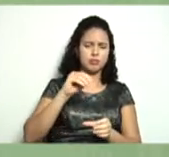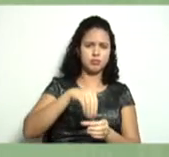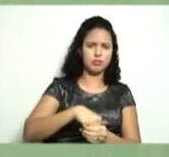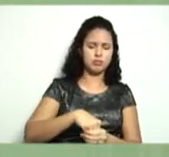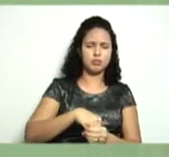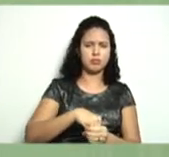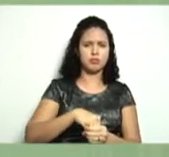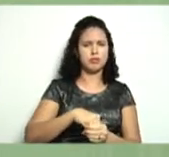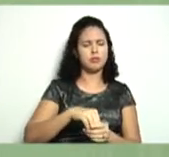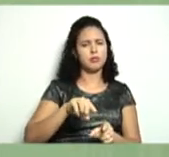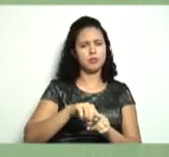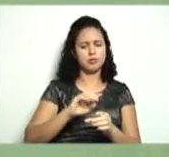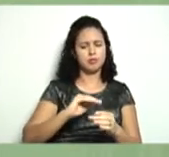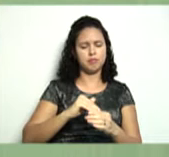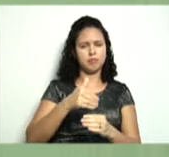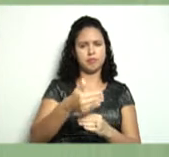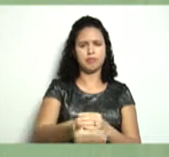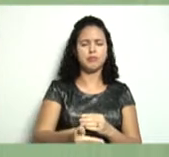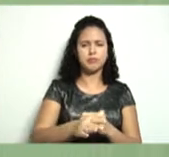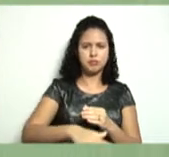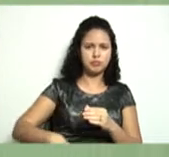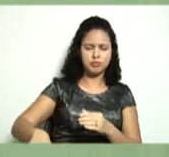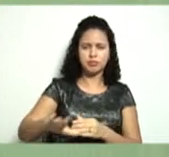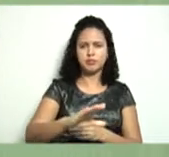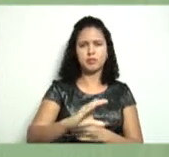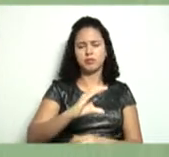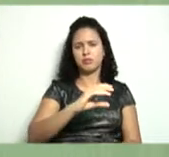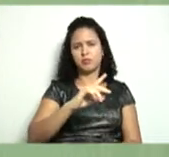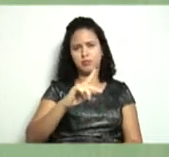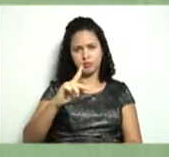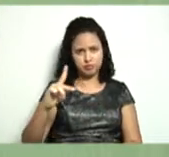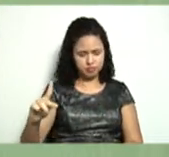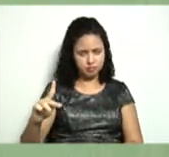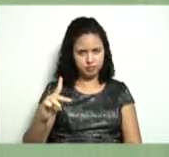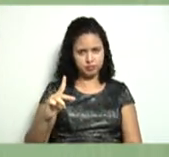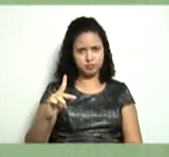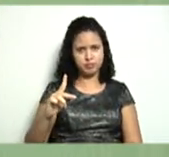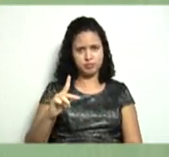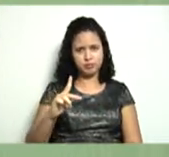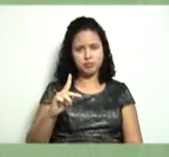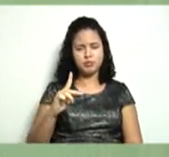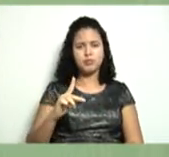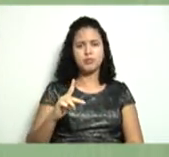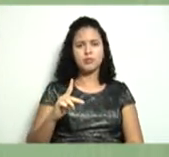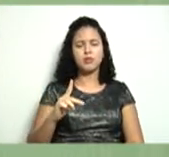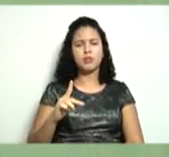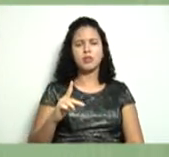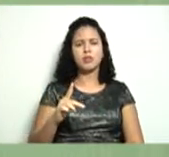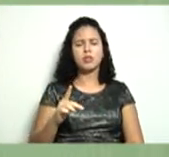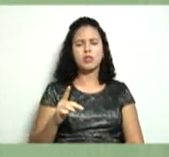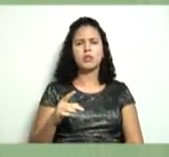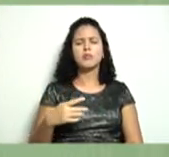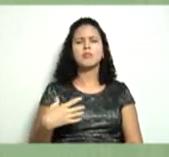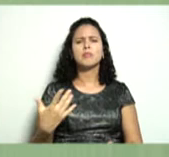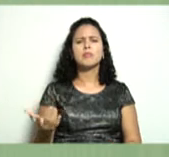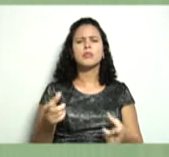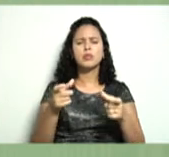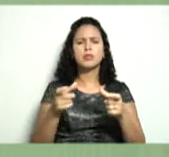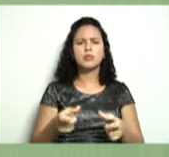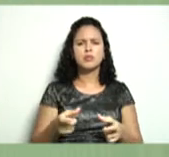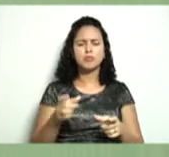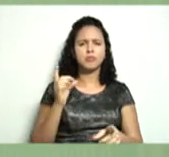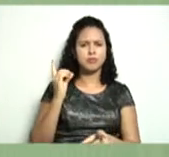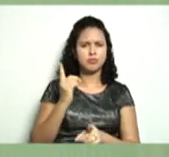e externas para a nossa cooperativa. E onde é que nós